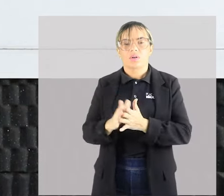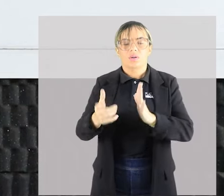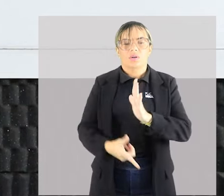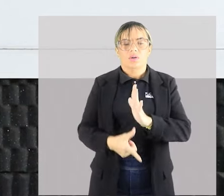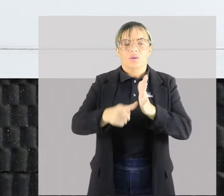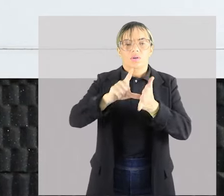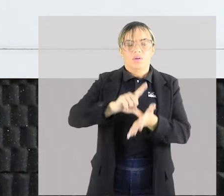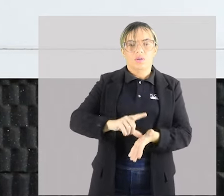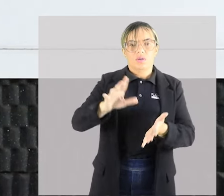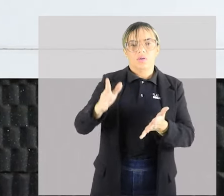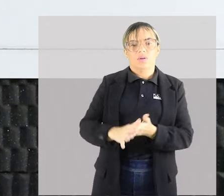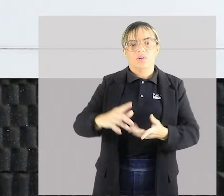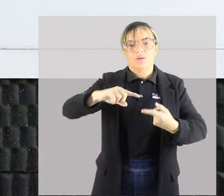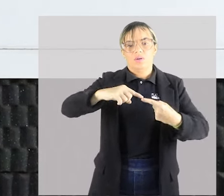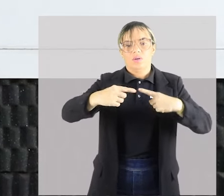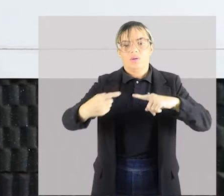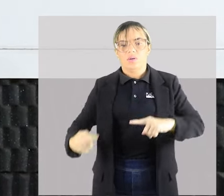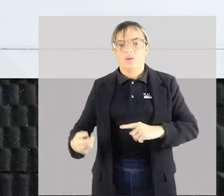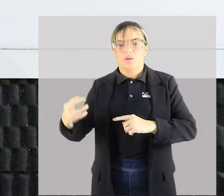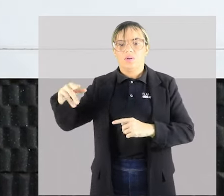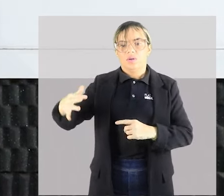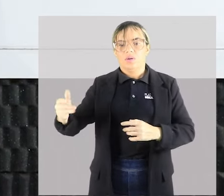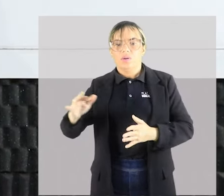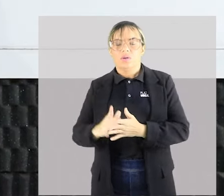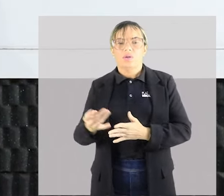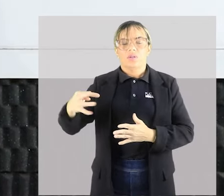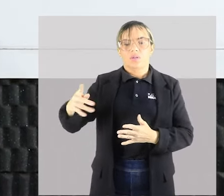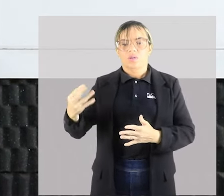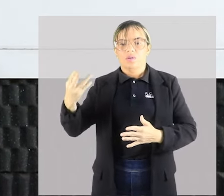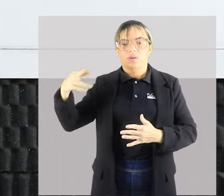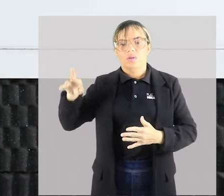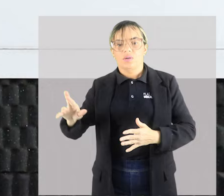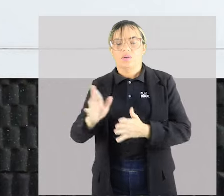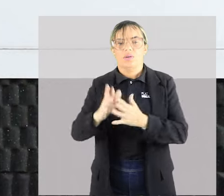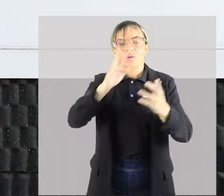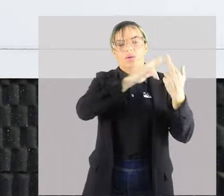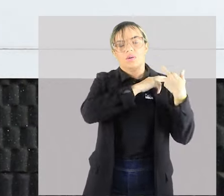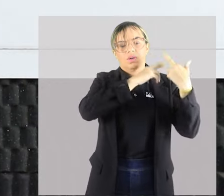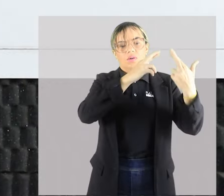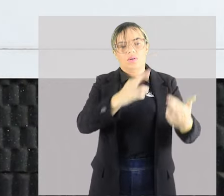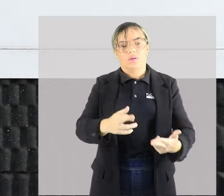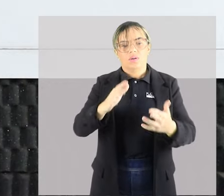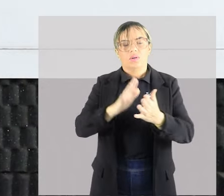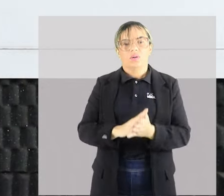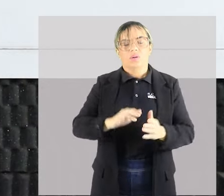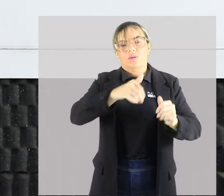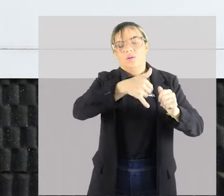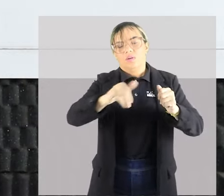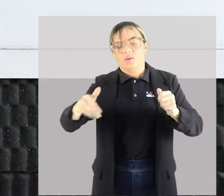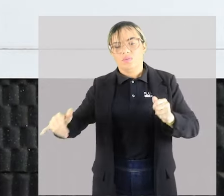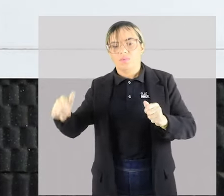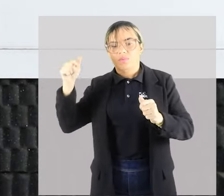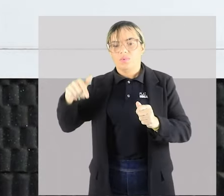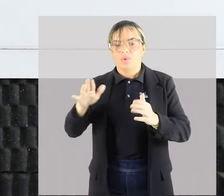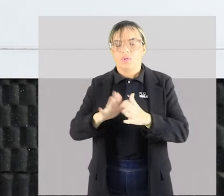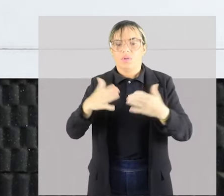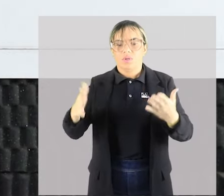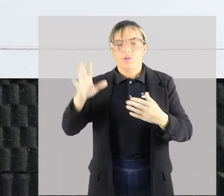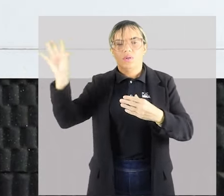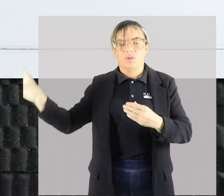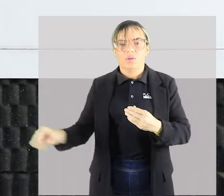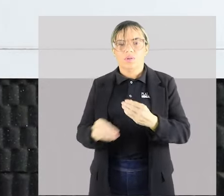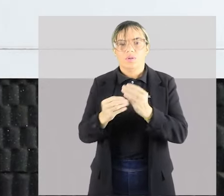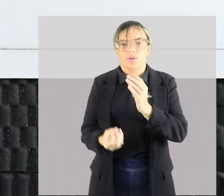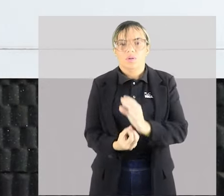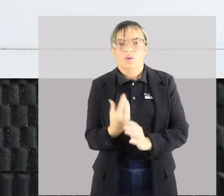anteriormente que o RNA transportador ele é responsável por transportar os aminoácidos que vão compor ali